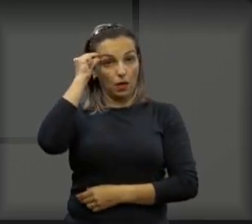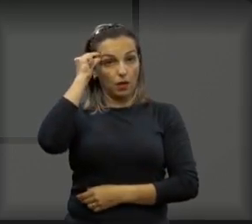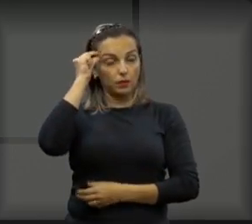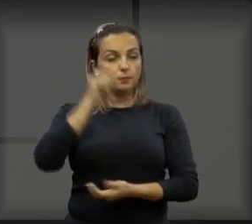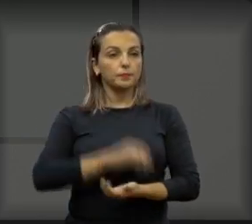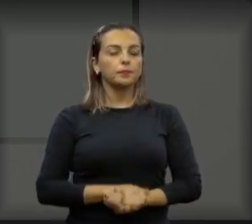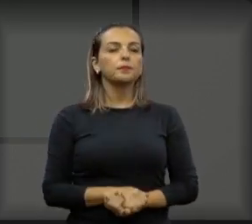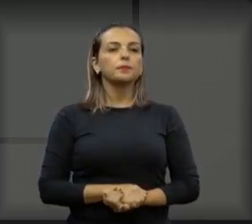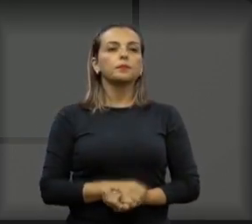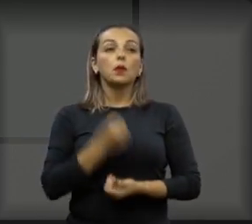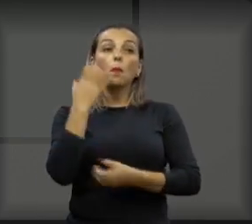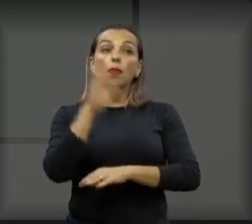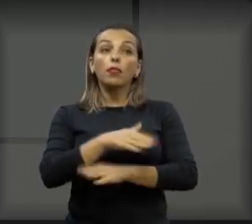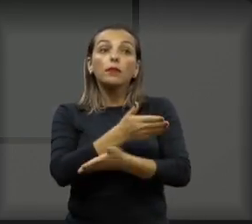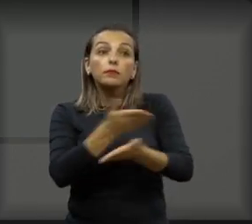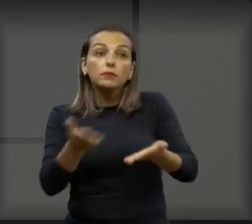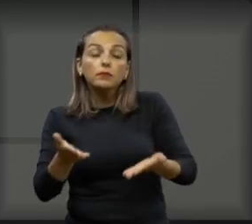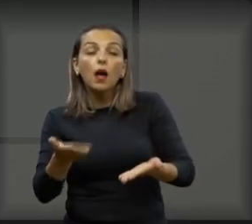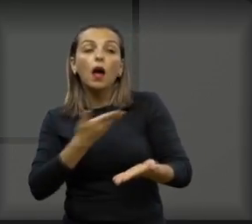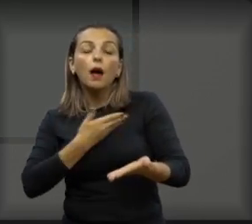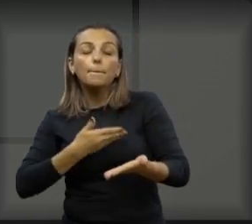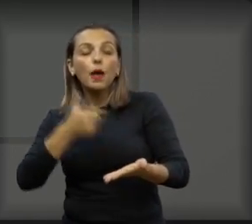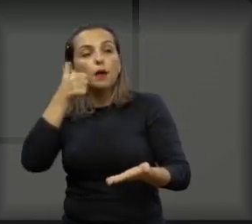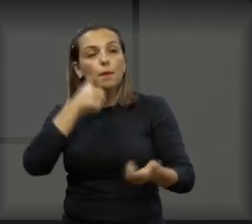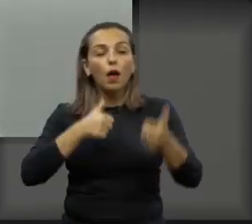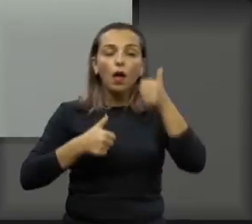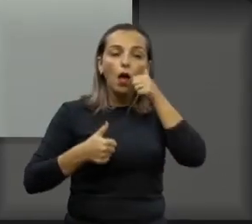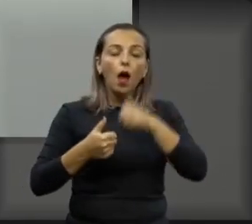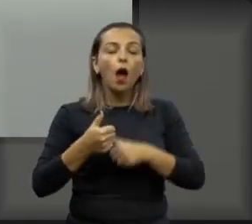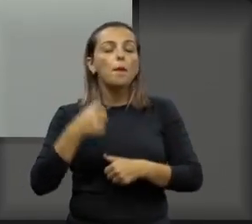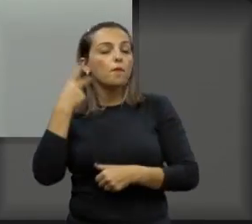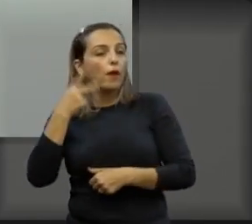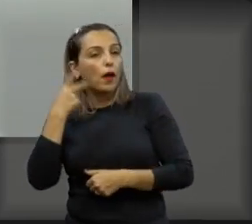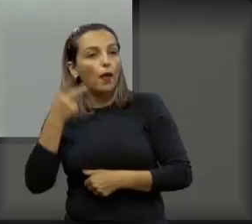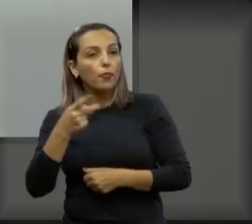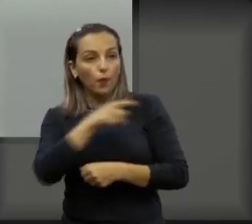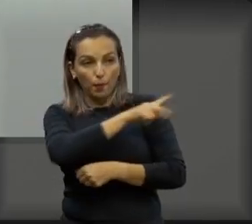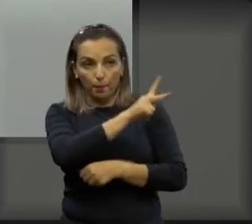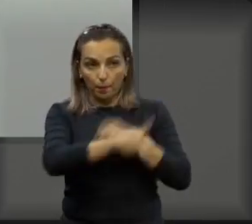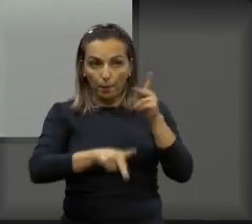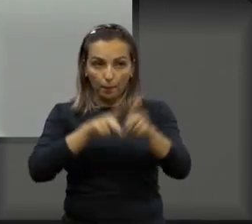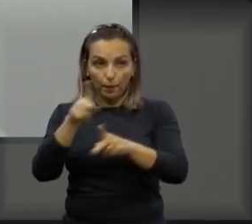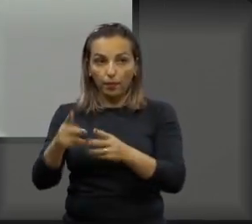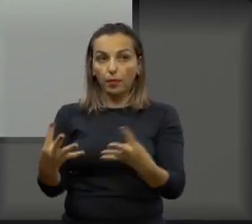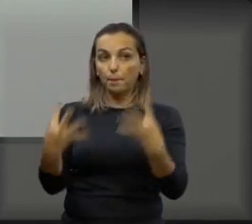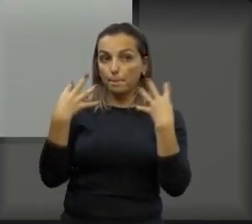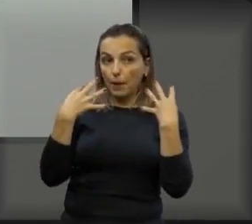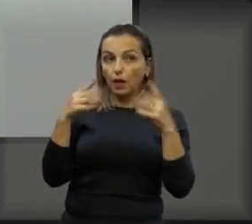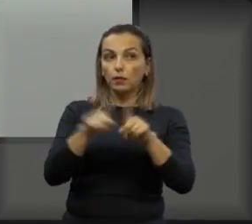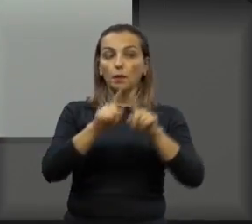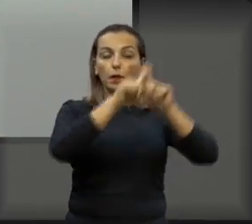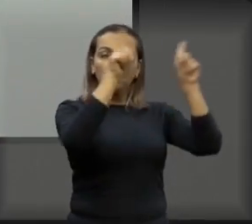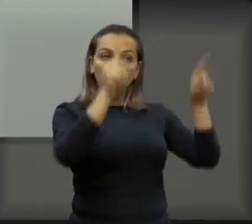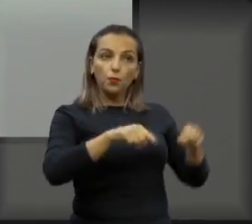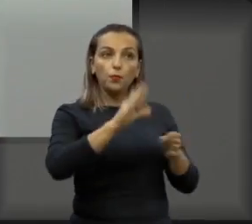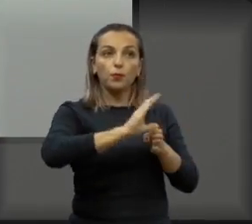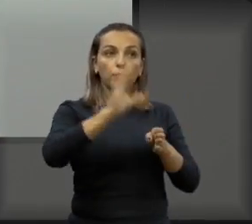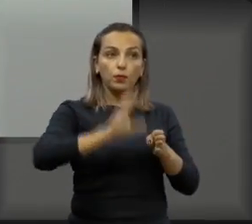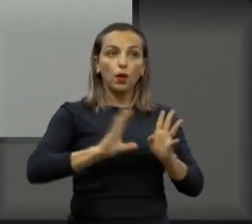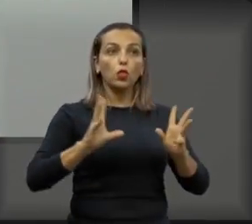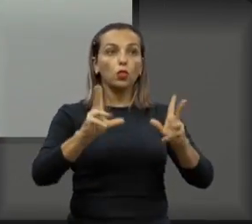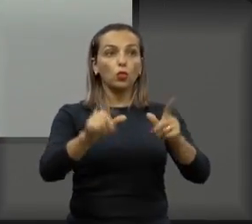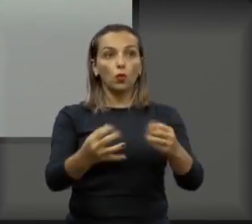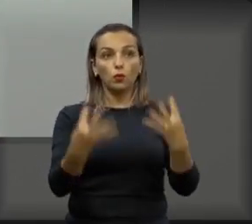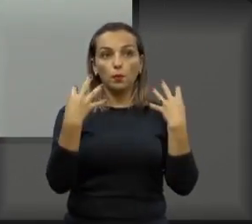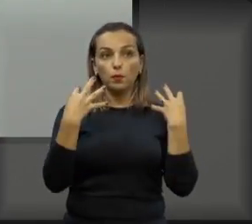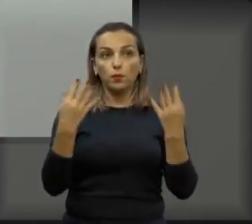Muito boa tarde, meus amigos vereadores, vereadoras, boa tarde, população que está nos acompanhando, funcionários da Câmara, todos aí que estão